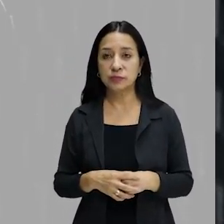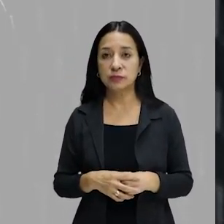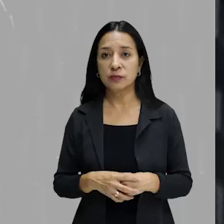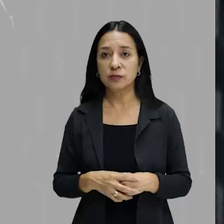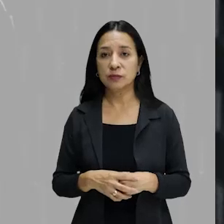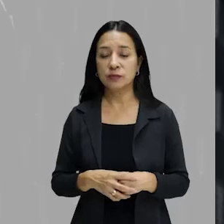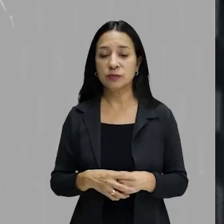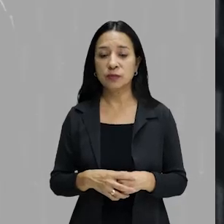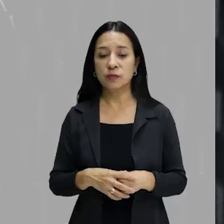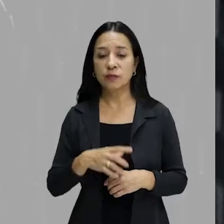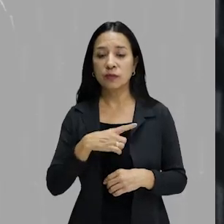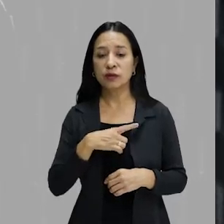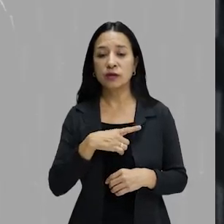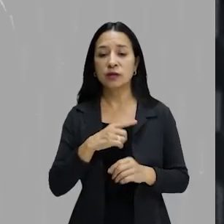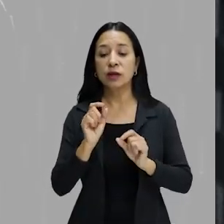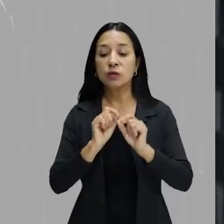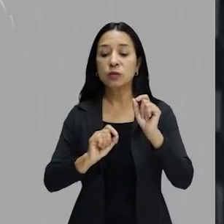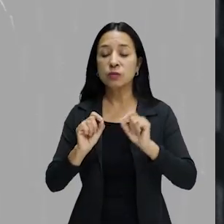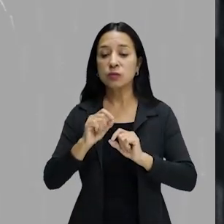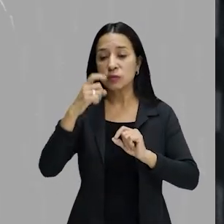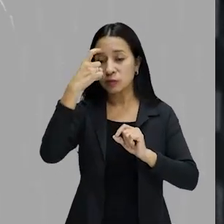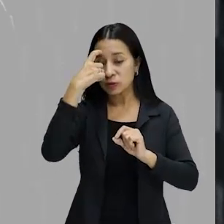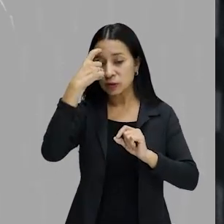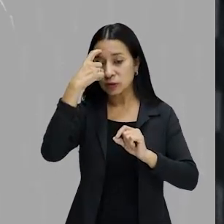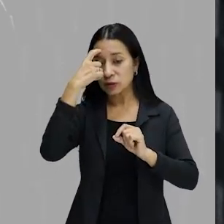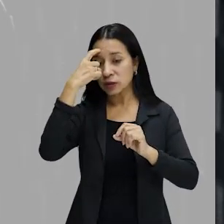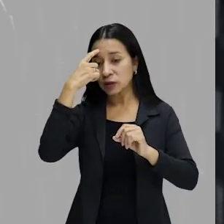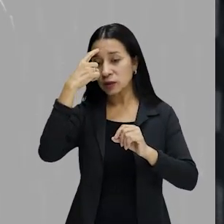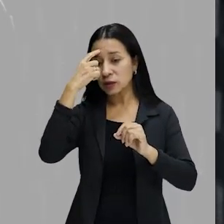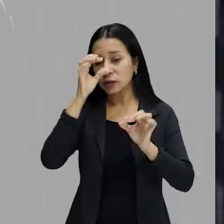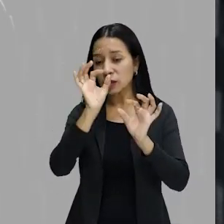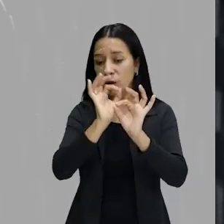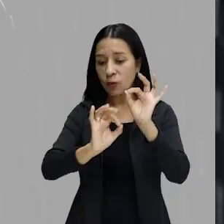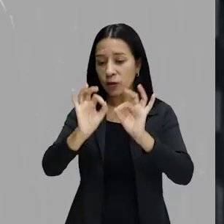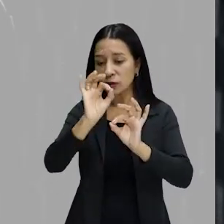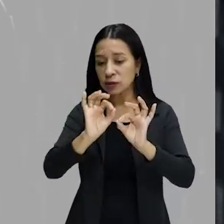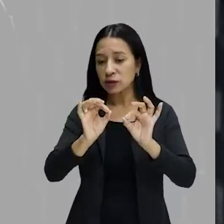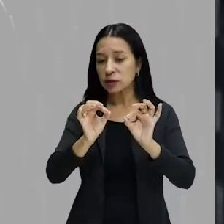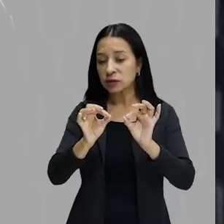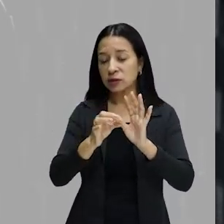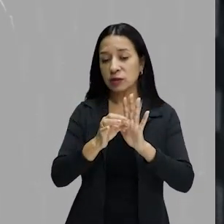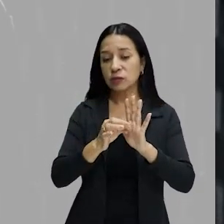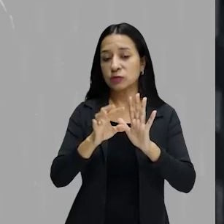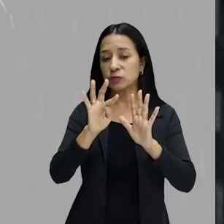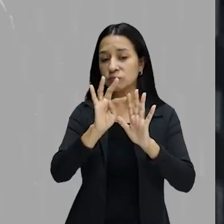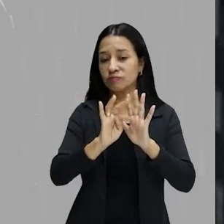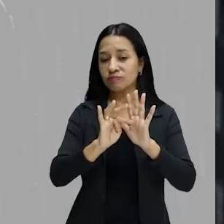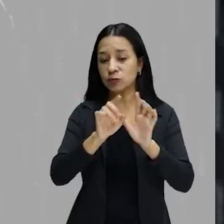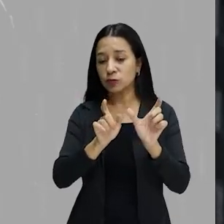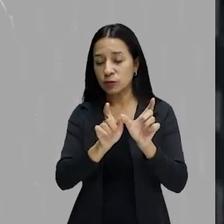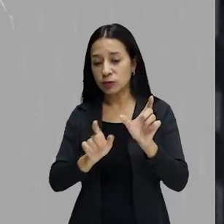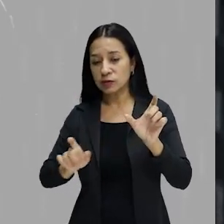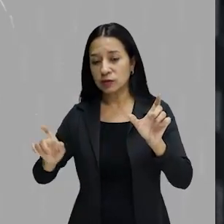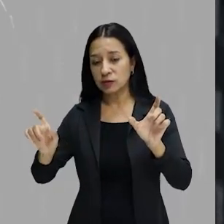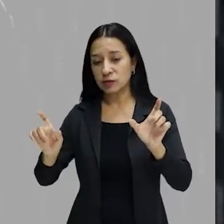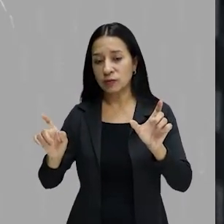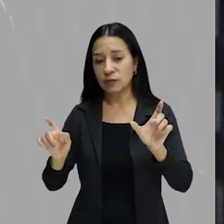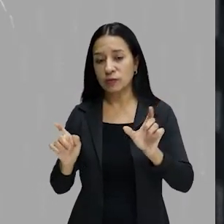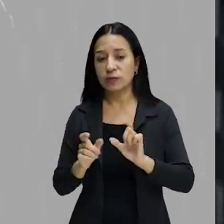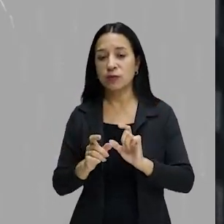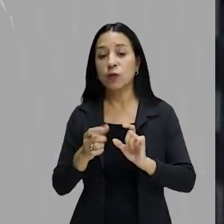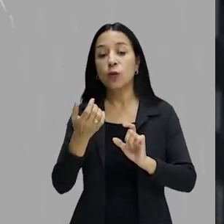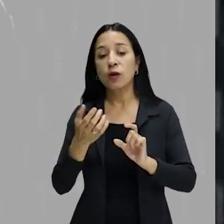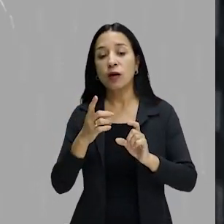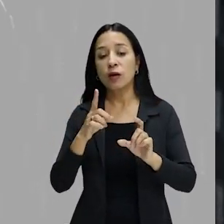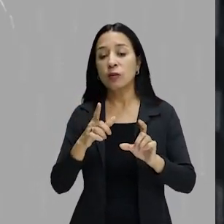certo? Então, aqui a gente tem uma ideia dentro dessa construção de finalidade, comparação, conformidade e